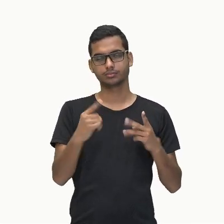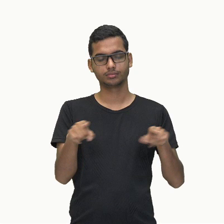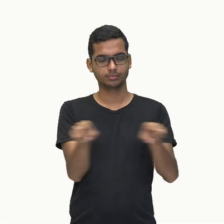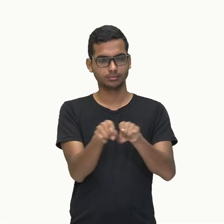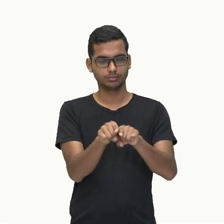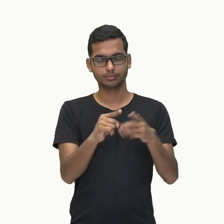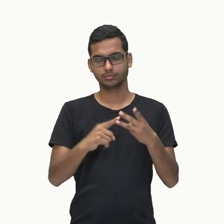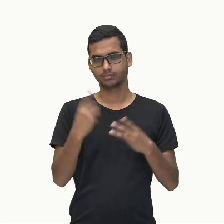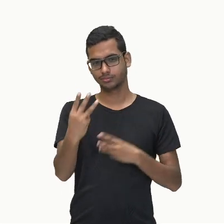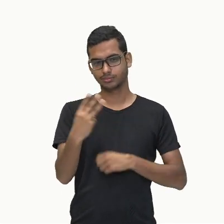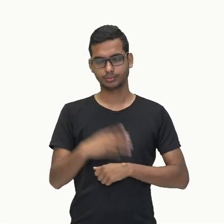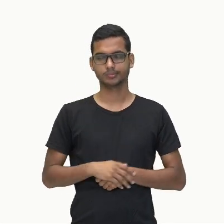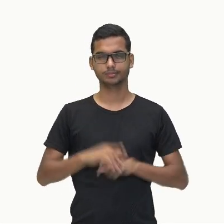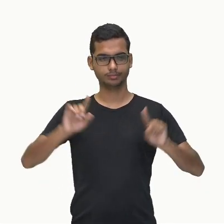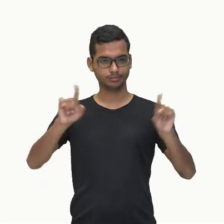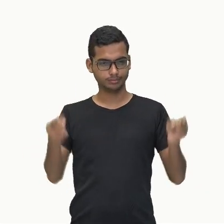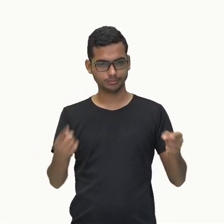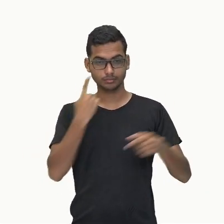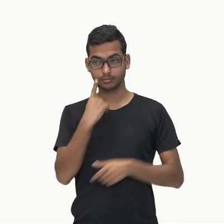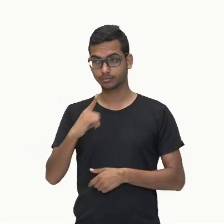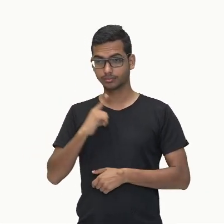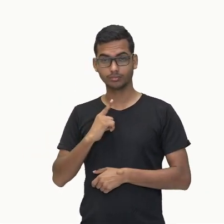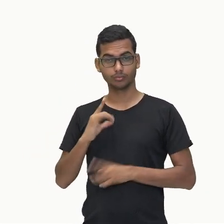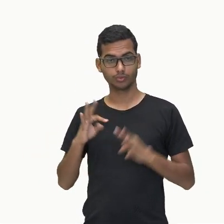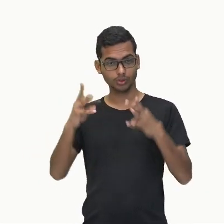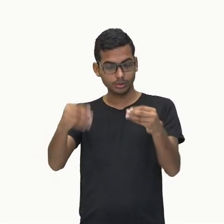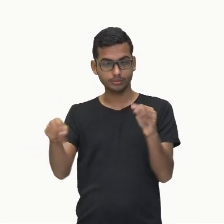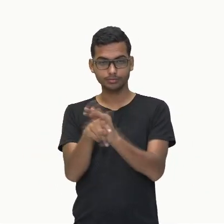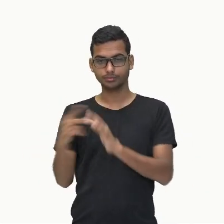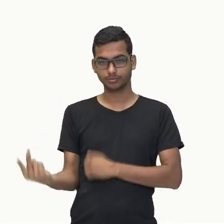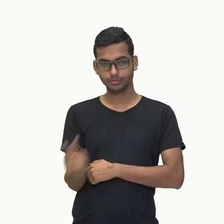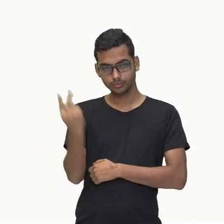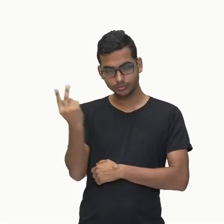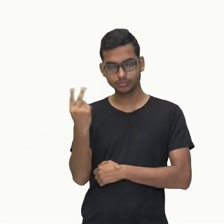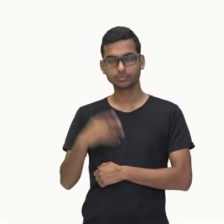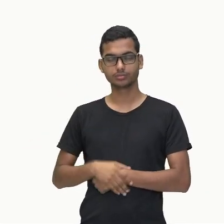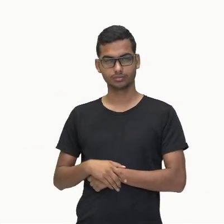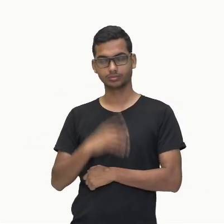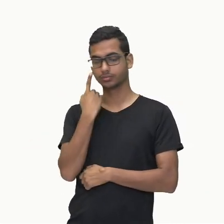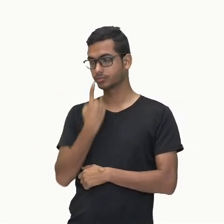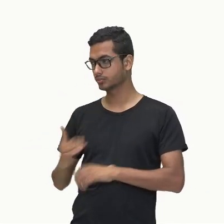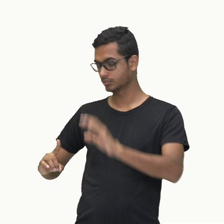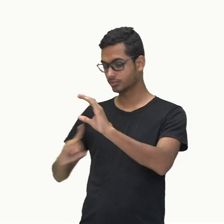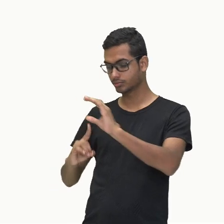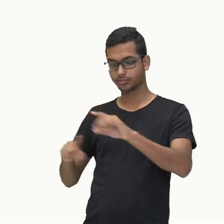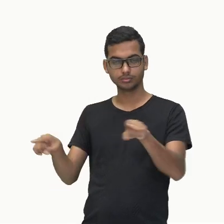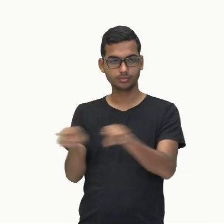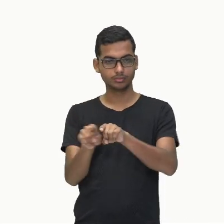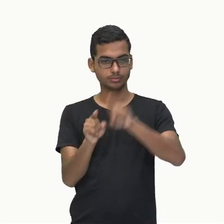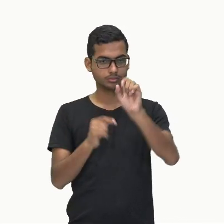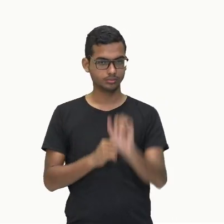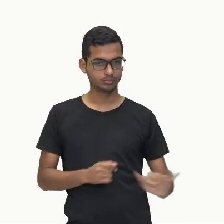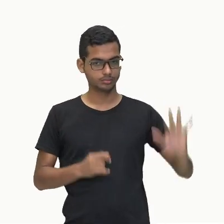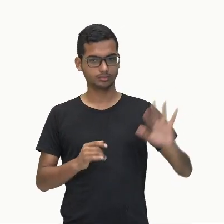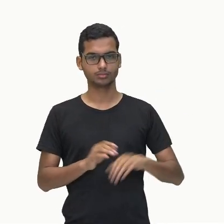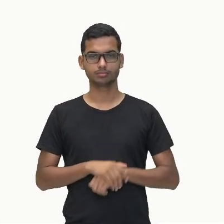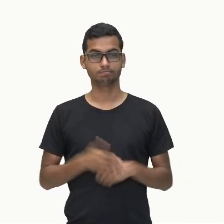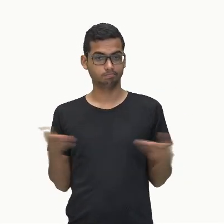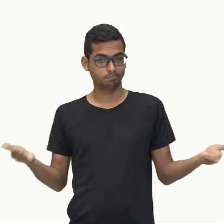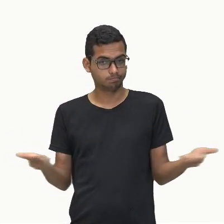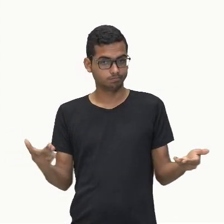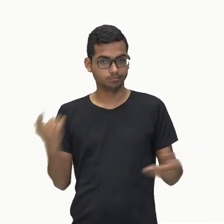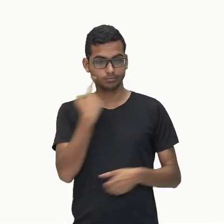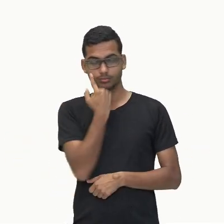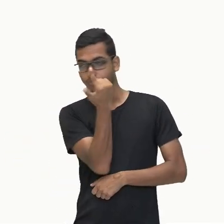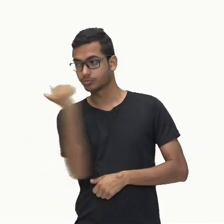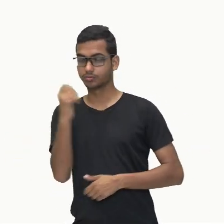e 3. Pronto, temos todos os valores aí do domínio e da imagem. Vamos ver agora para a